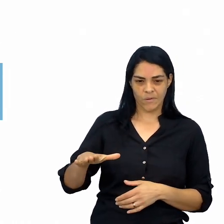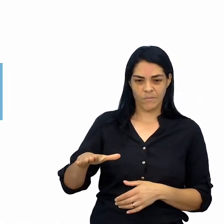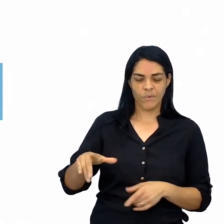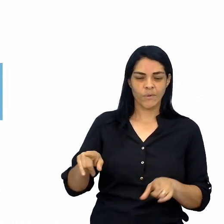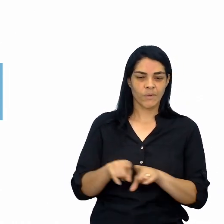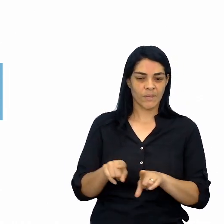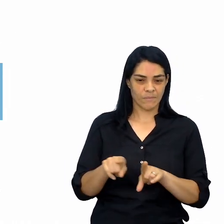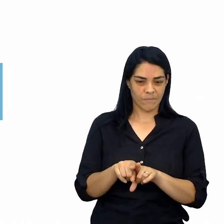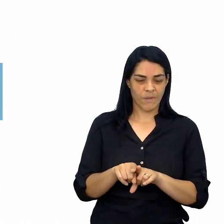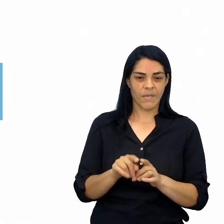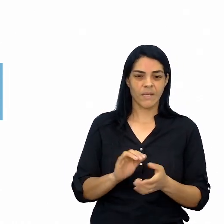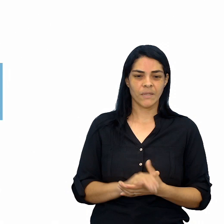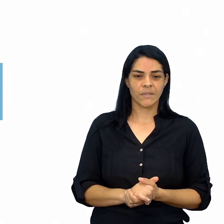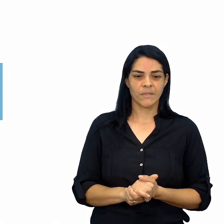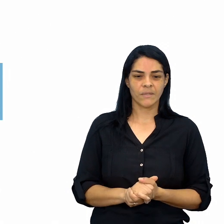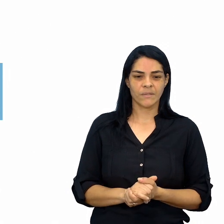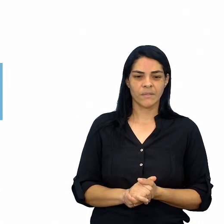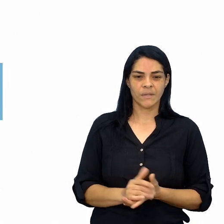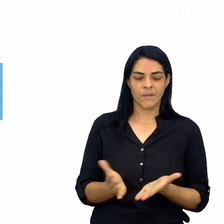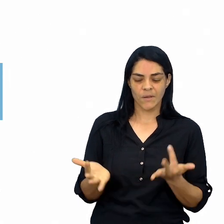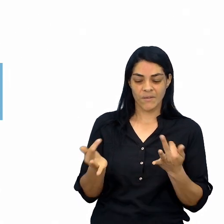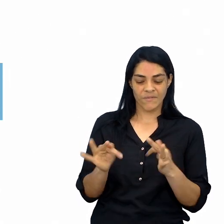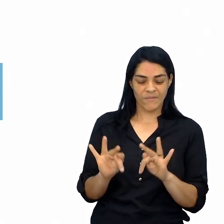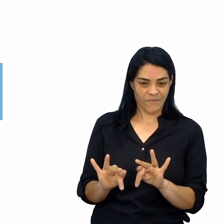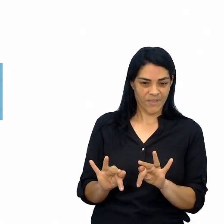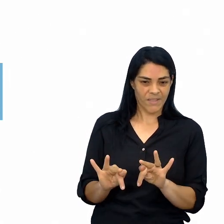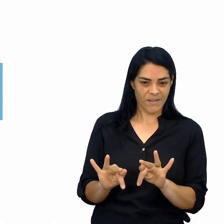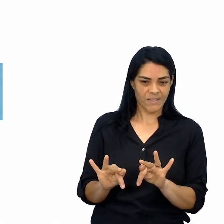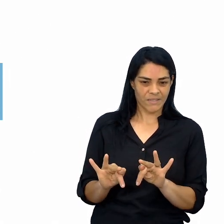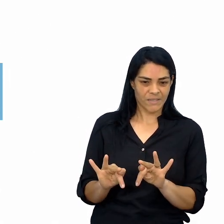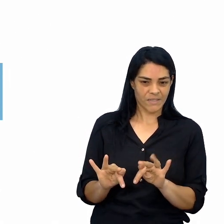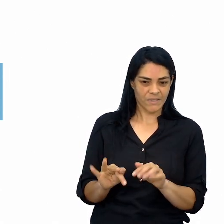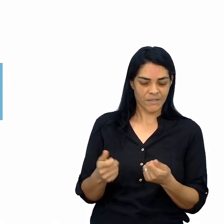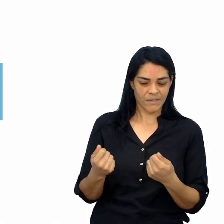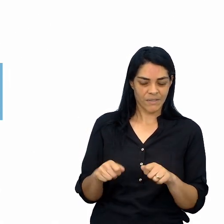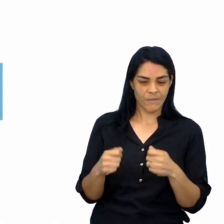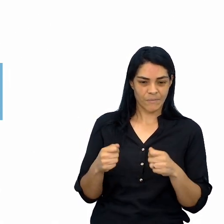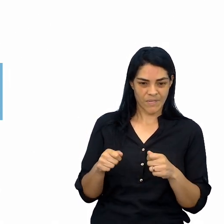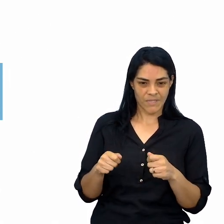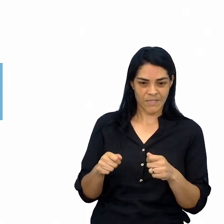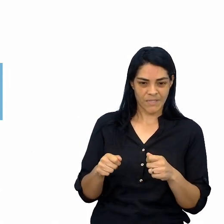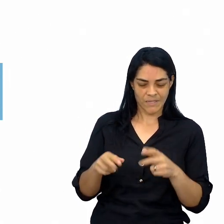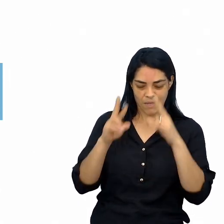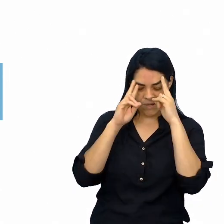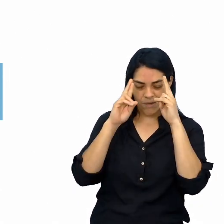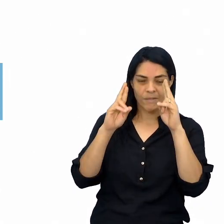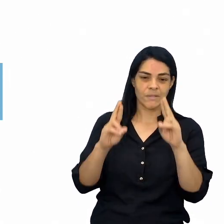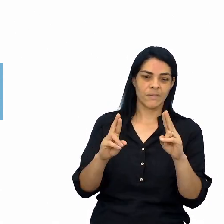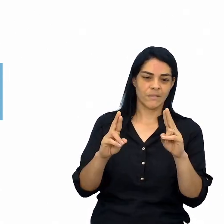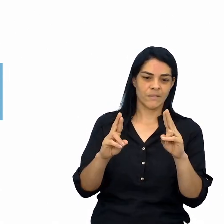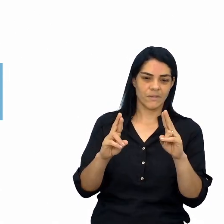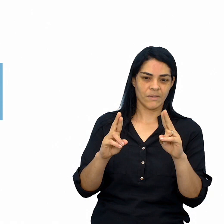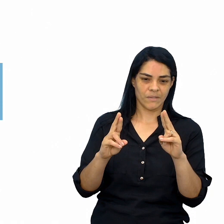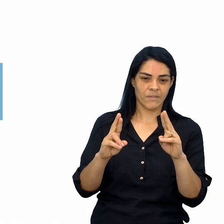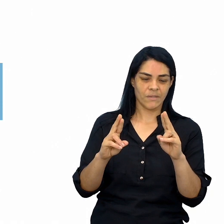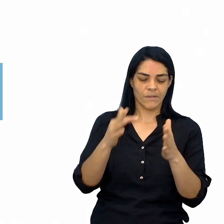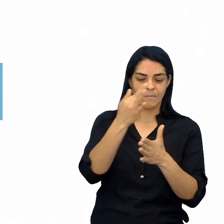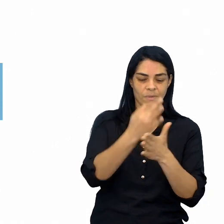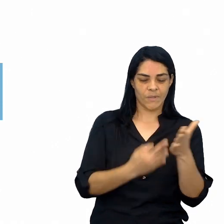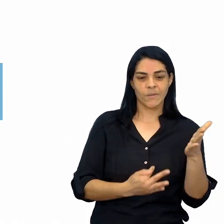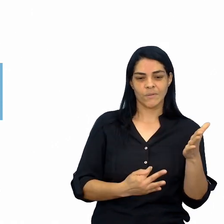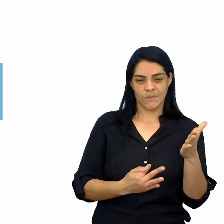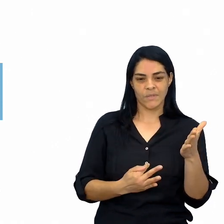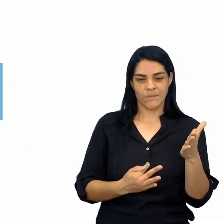determinam também as finalidades que devem ser cumpridas pelos textos que